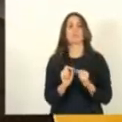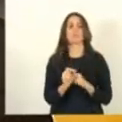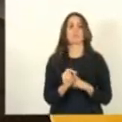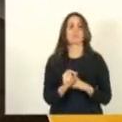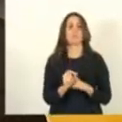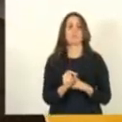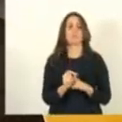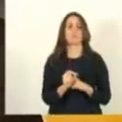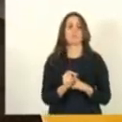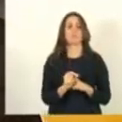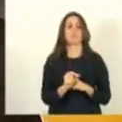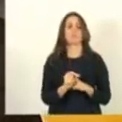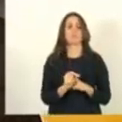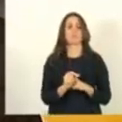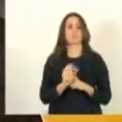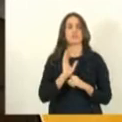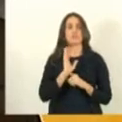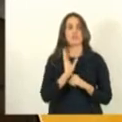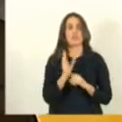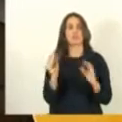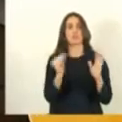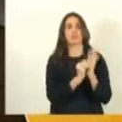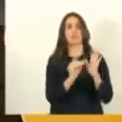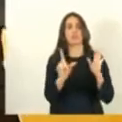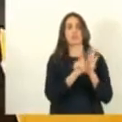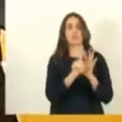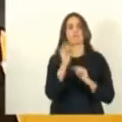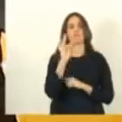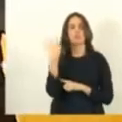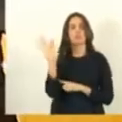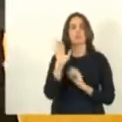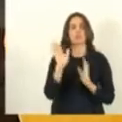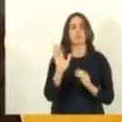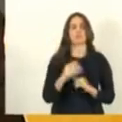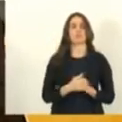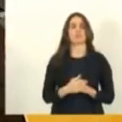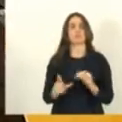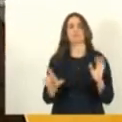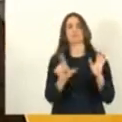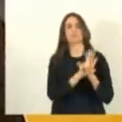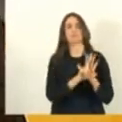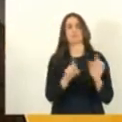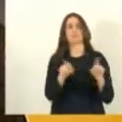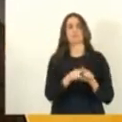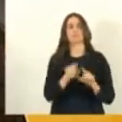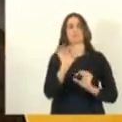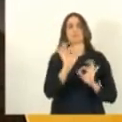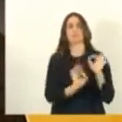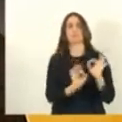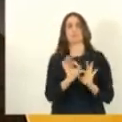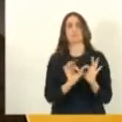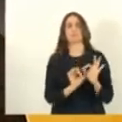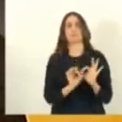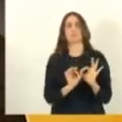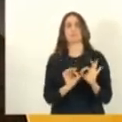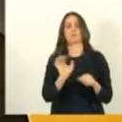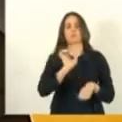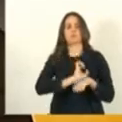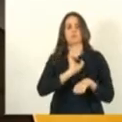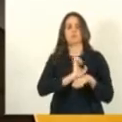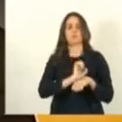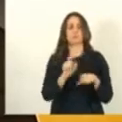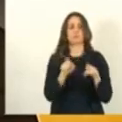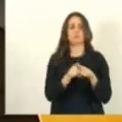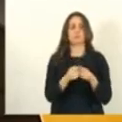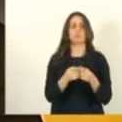Então, já é grande gerador, já está previsto na legislação federal, já está previsto na legislação do plano estadual